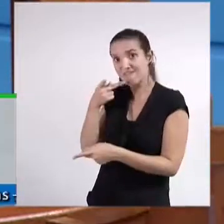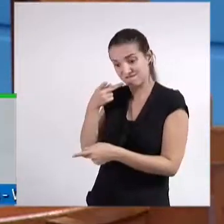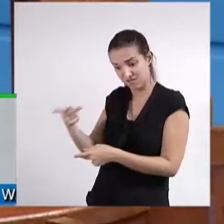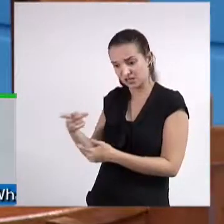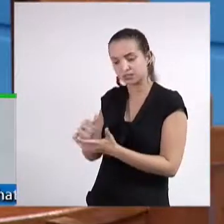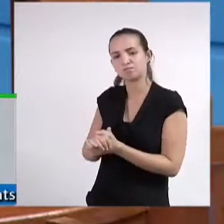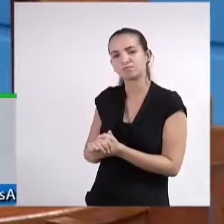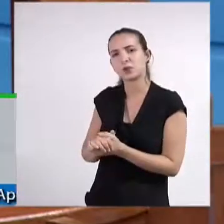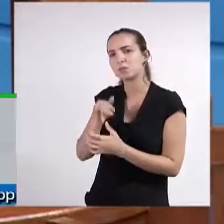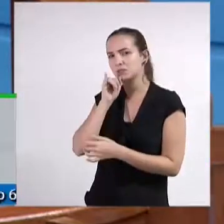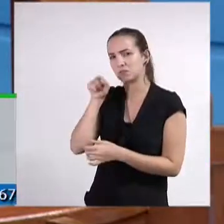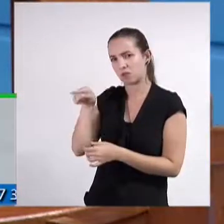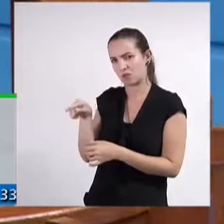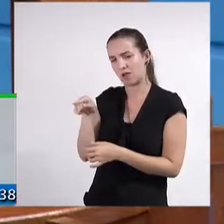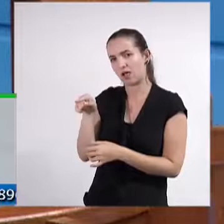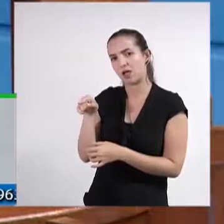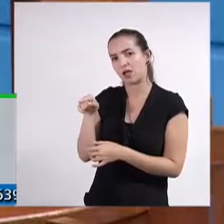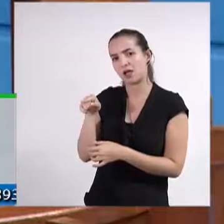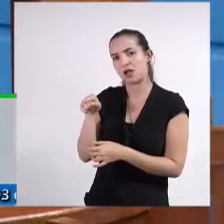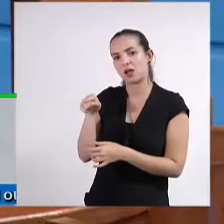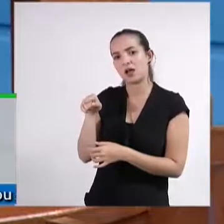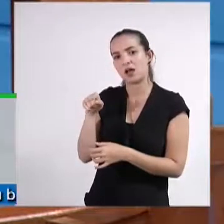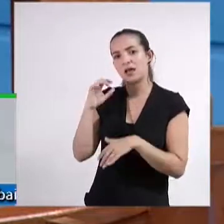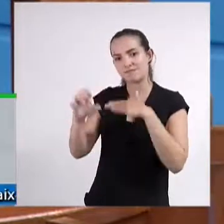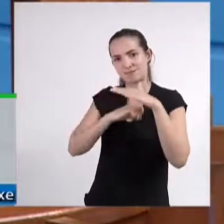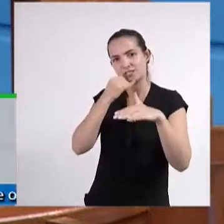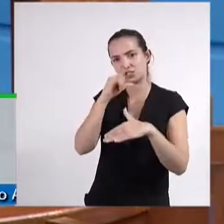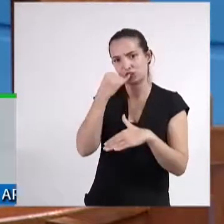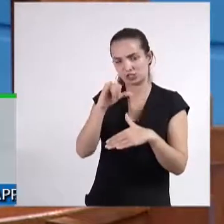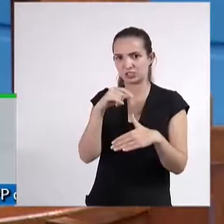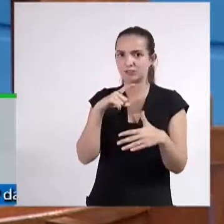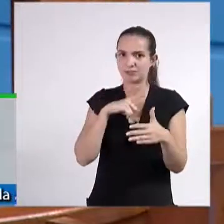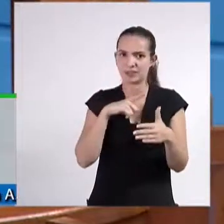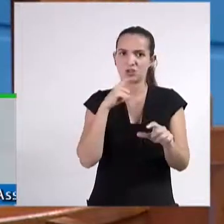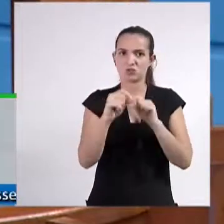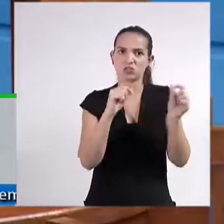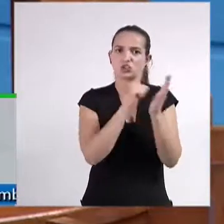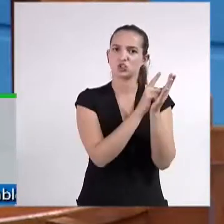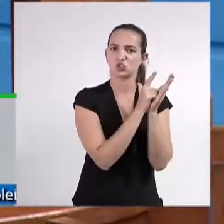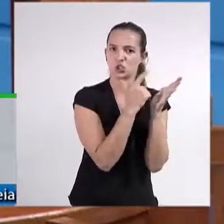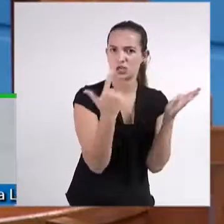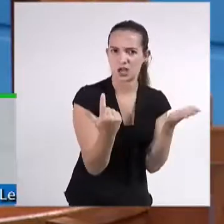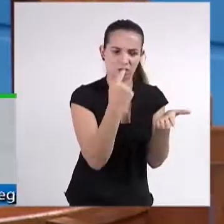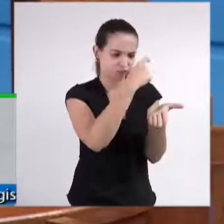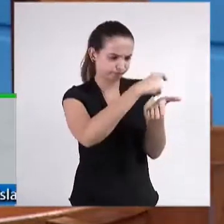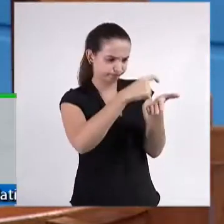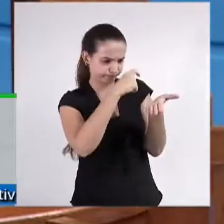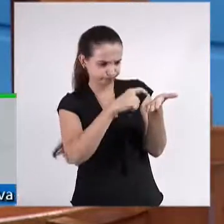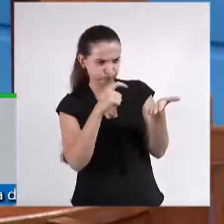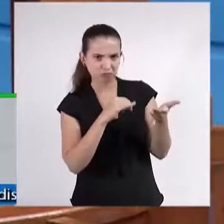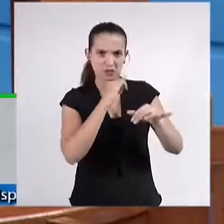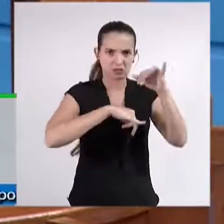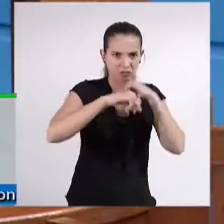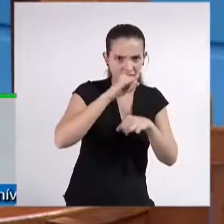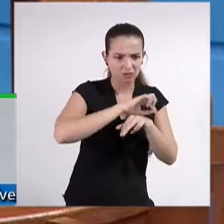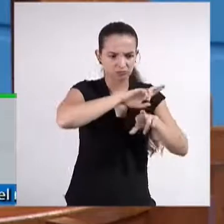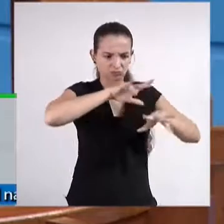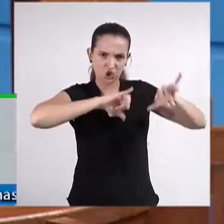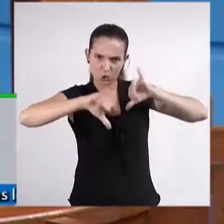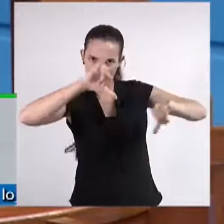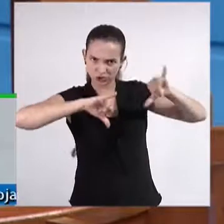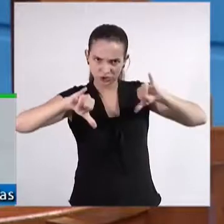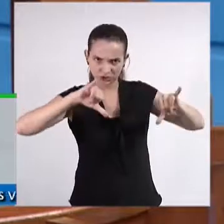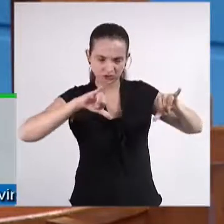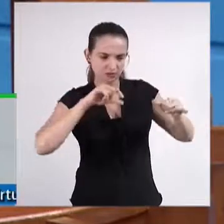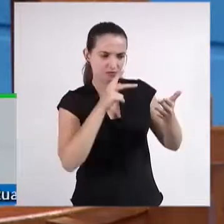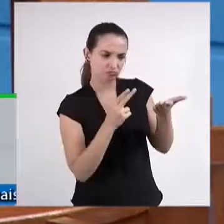parlamentares com recortes de notícias da imprensa de algumas partes do país, onde